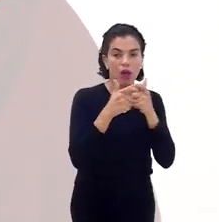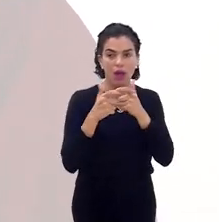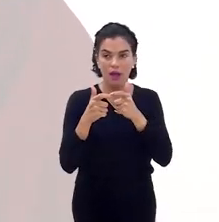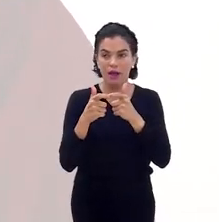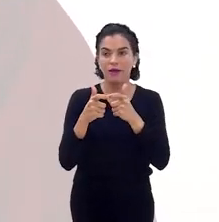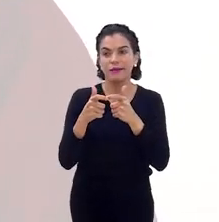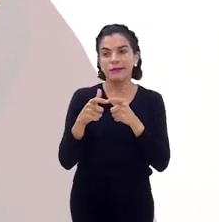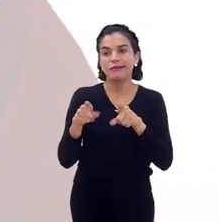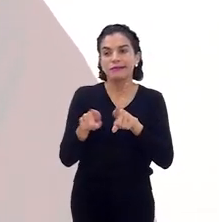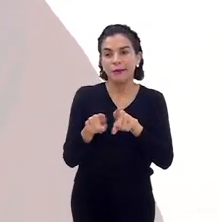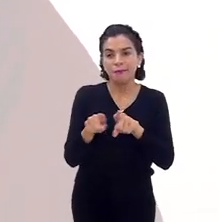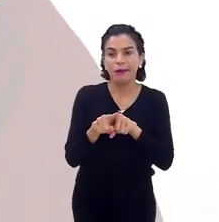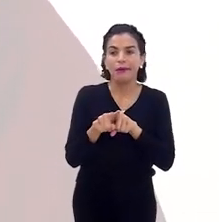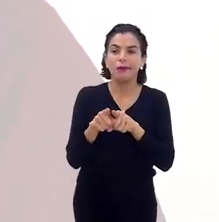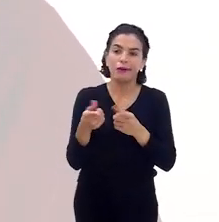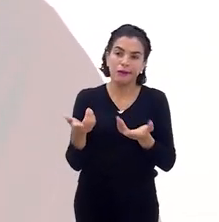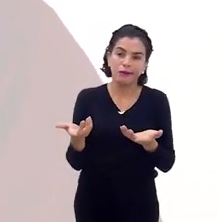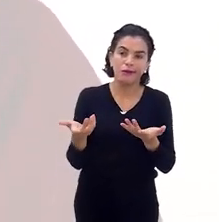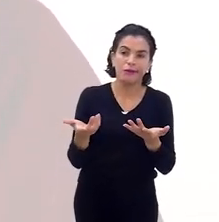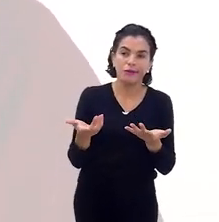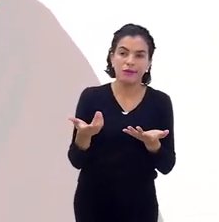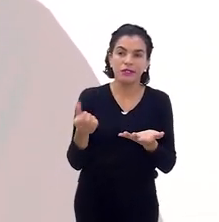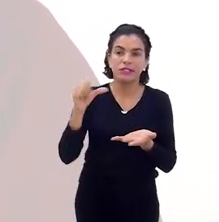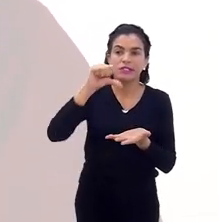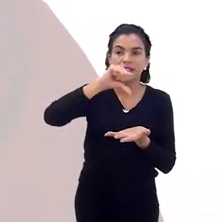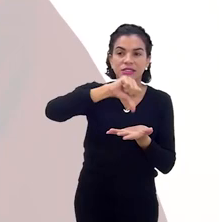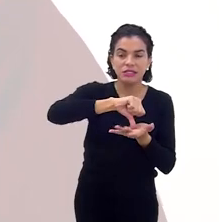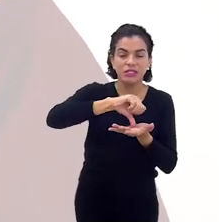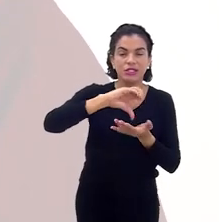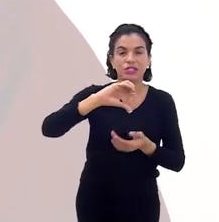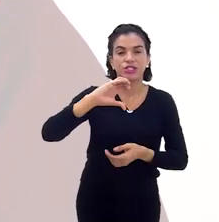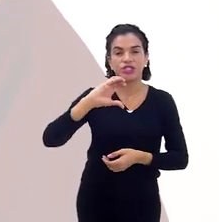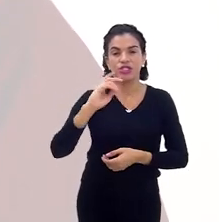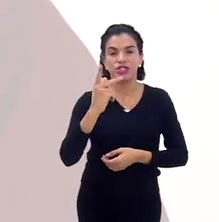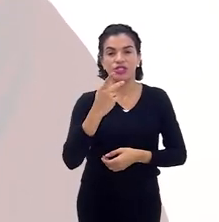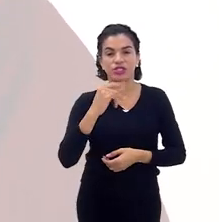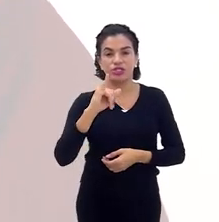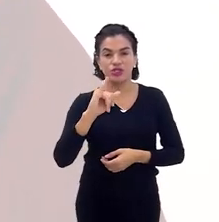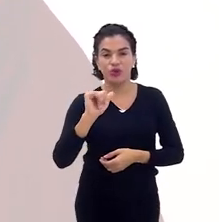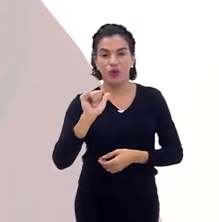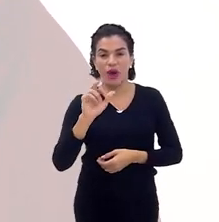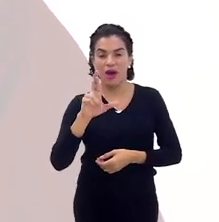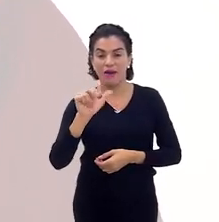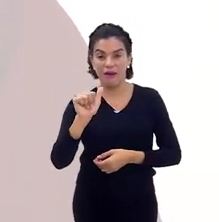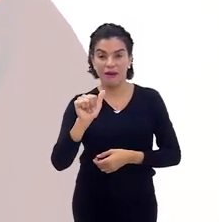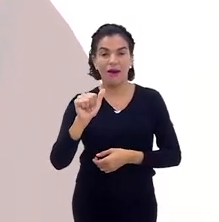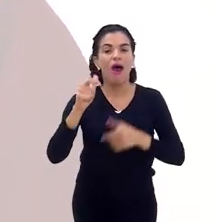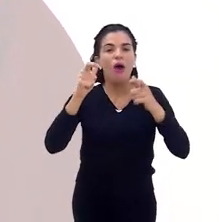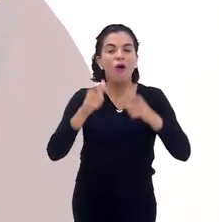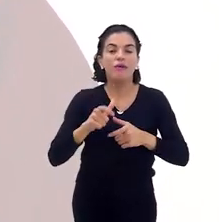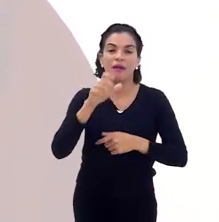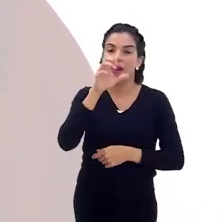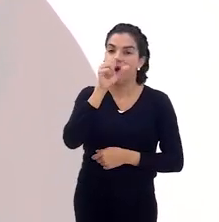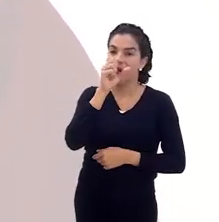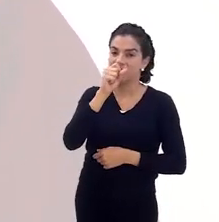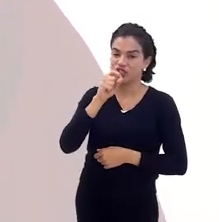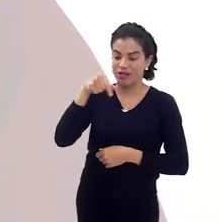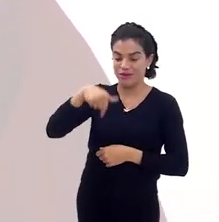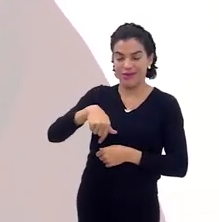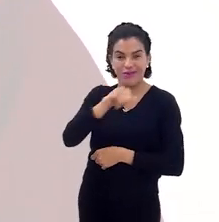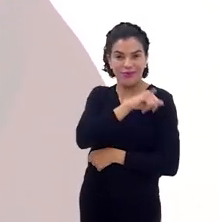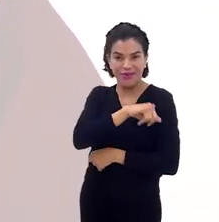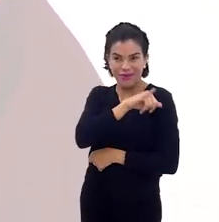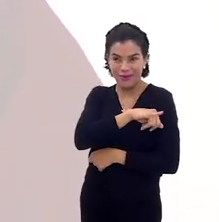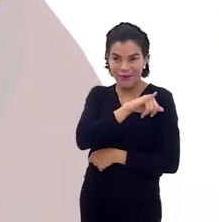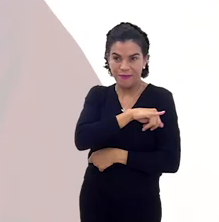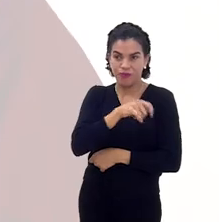no centro que a gente tem, né, chama centro Chiwalya, em Laranjeiras, ali a gente não tem